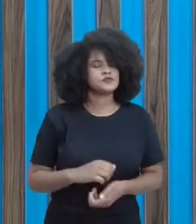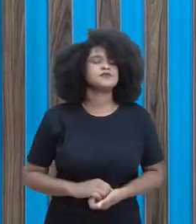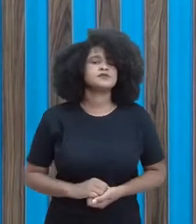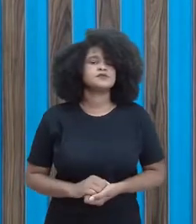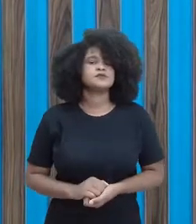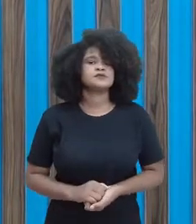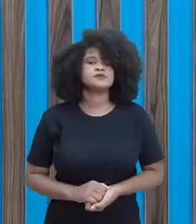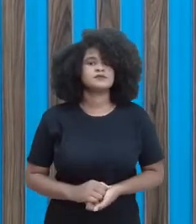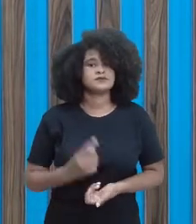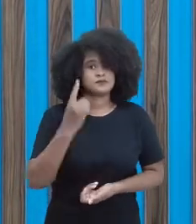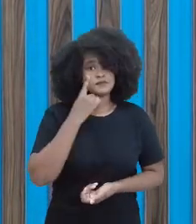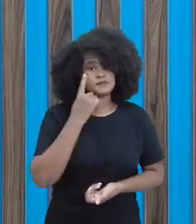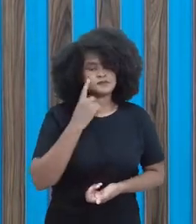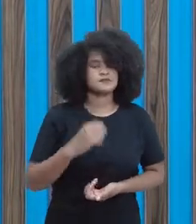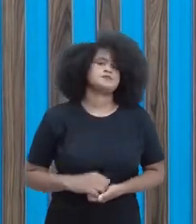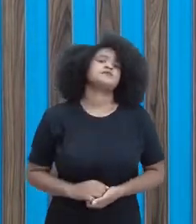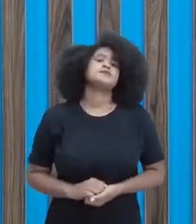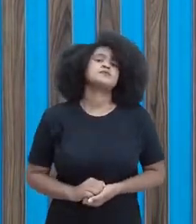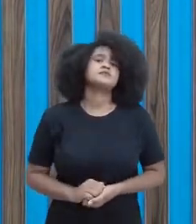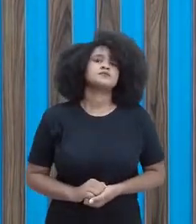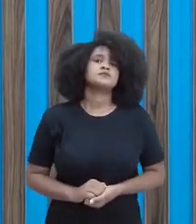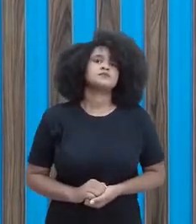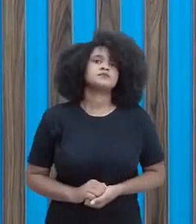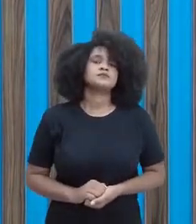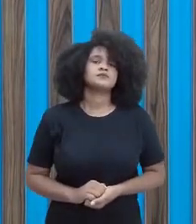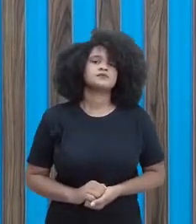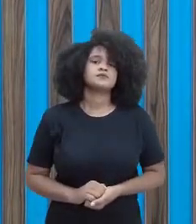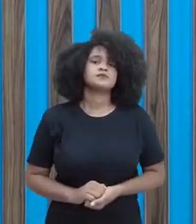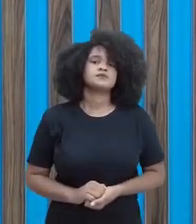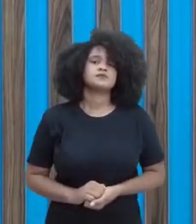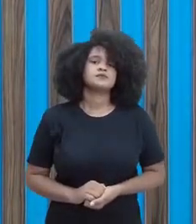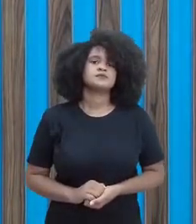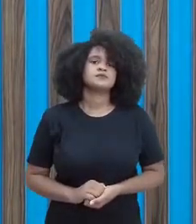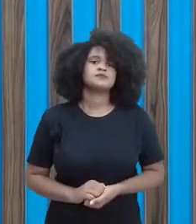vocês aqui, ó. Seguinte. O ano.